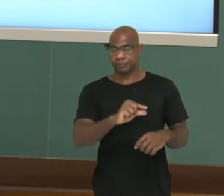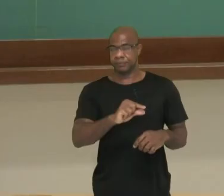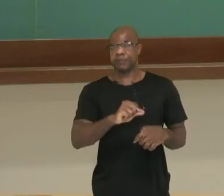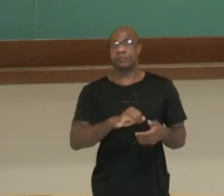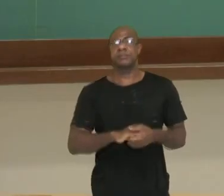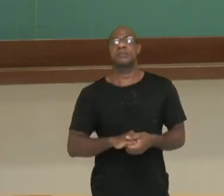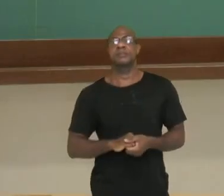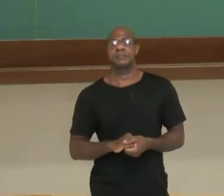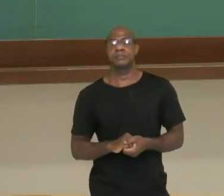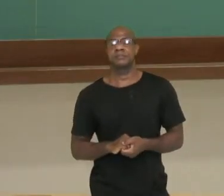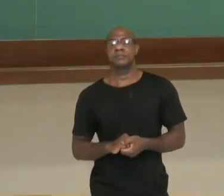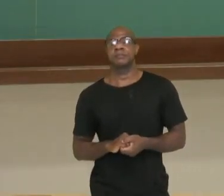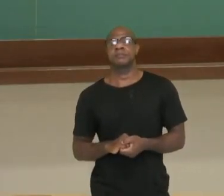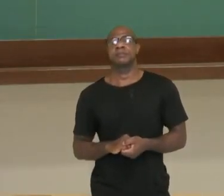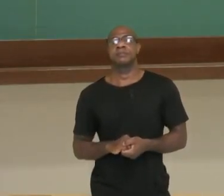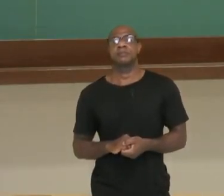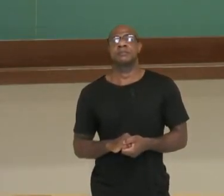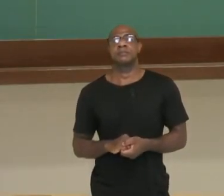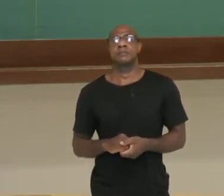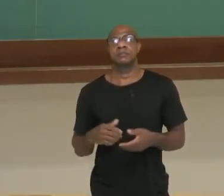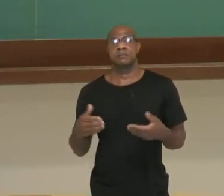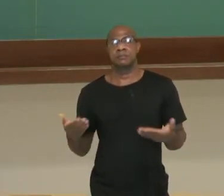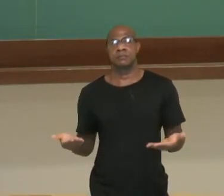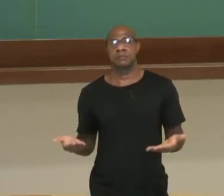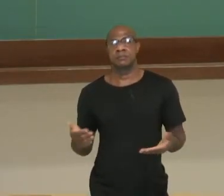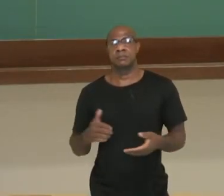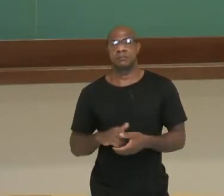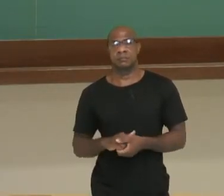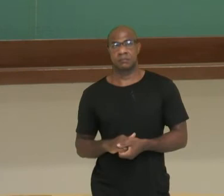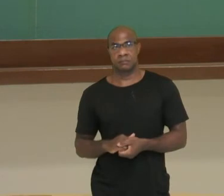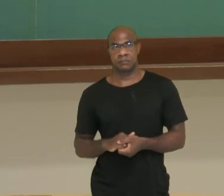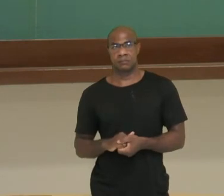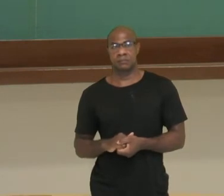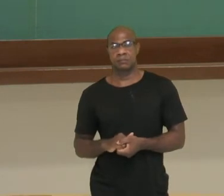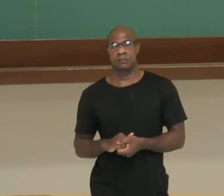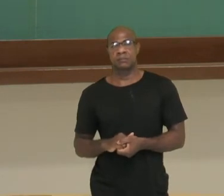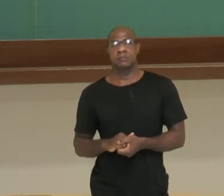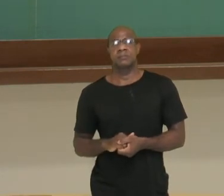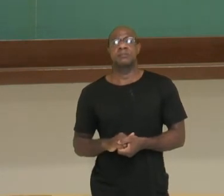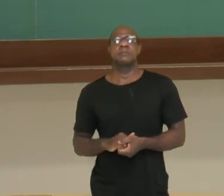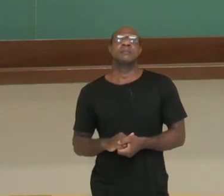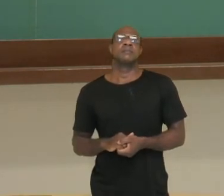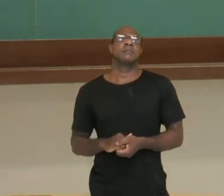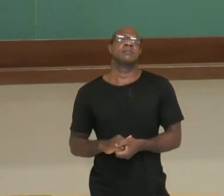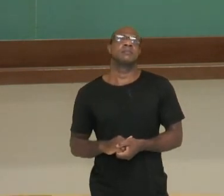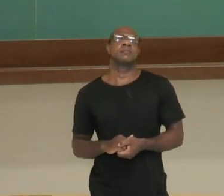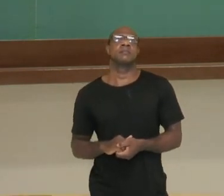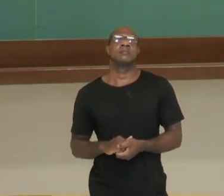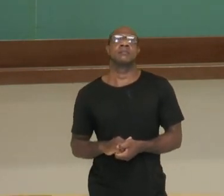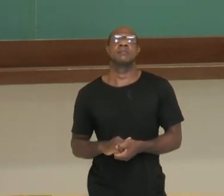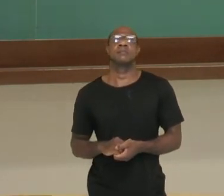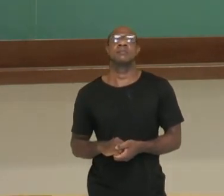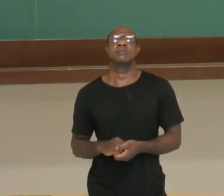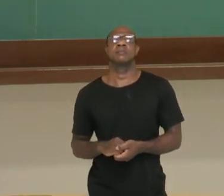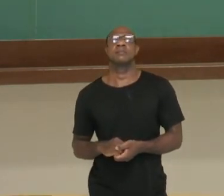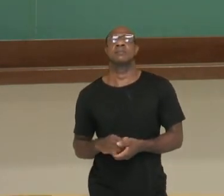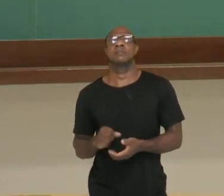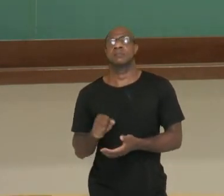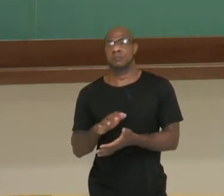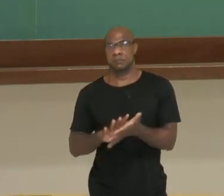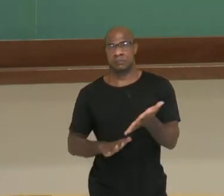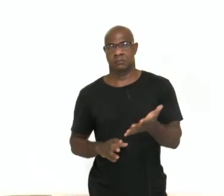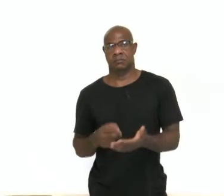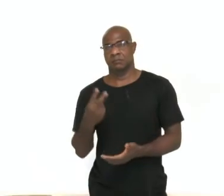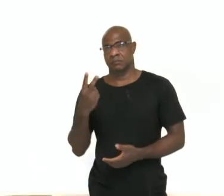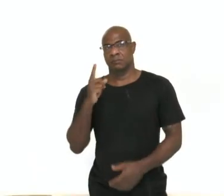daí em paralelo para reduzir essa resistência elétrica interna. Para não ter esse problema. Tá? Um circuito